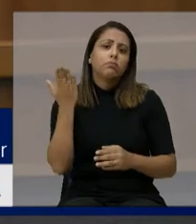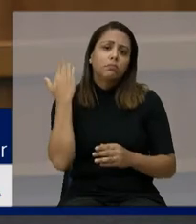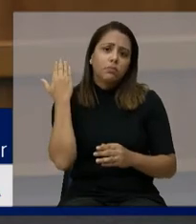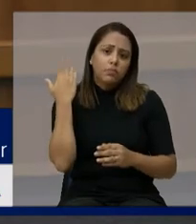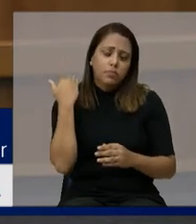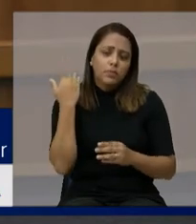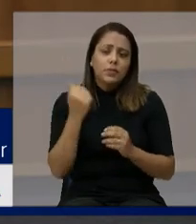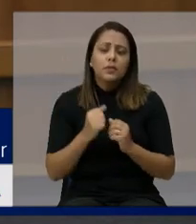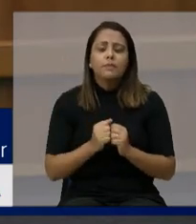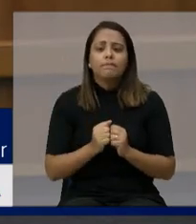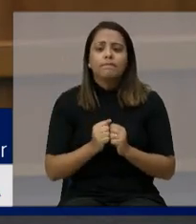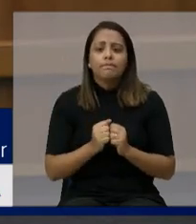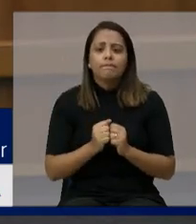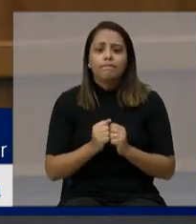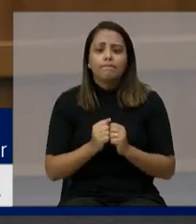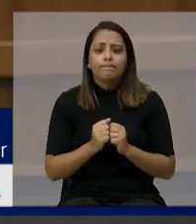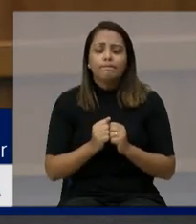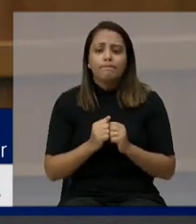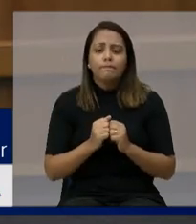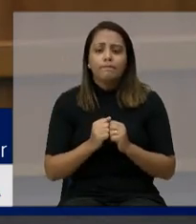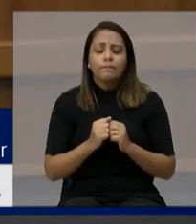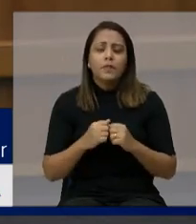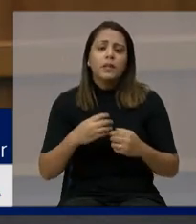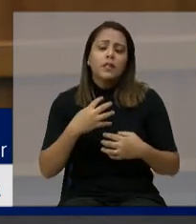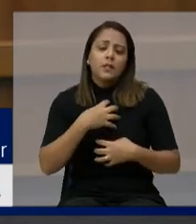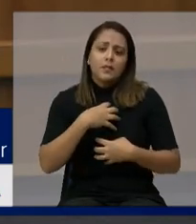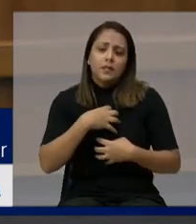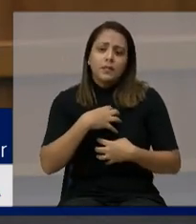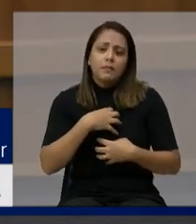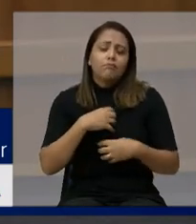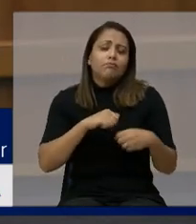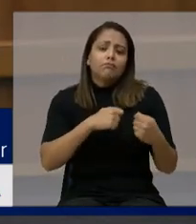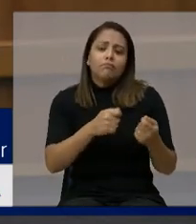para a família da senhora Roseli Ferreira de